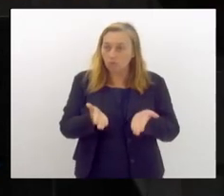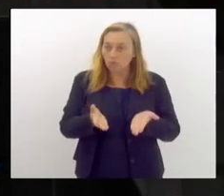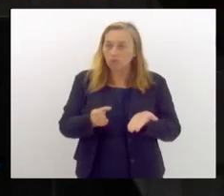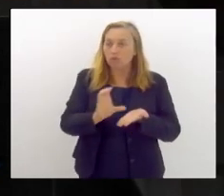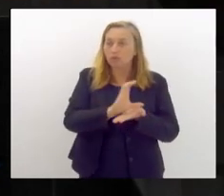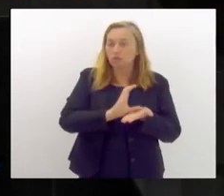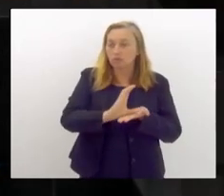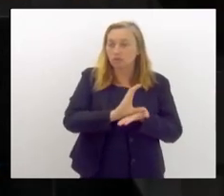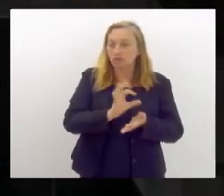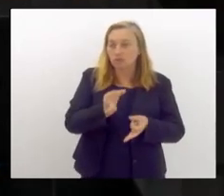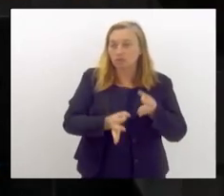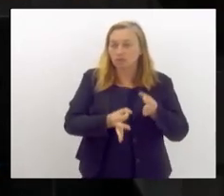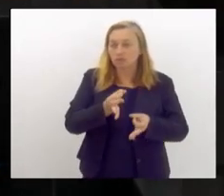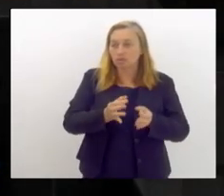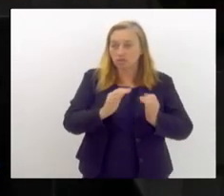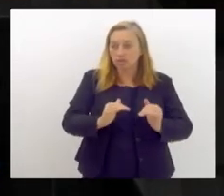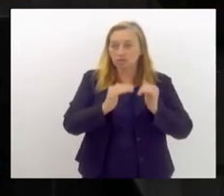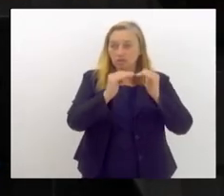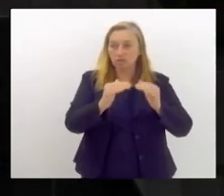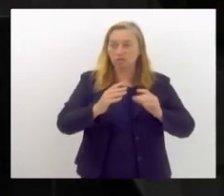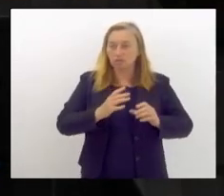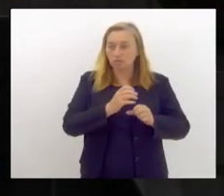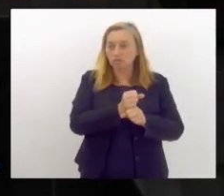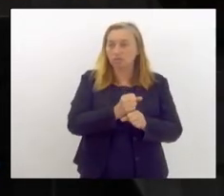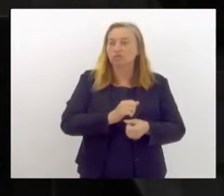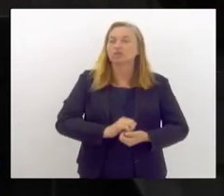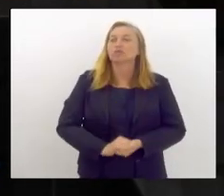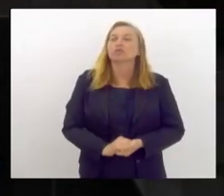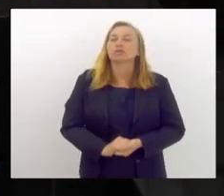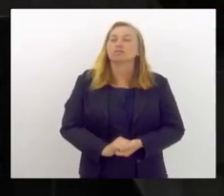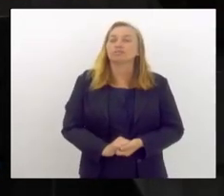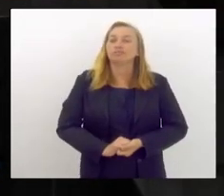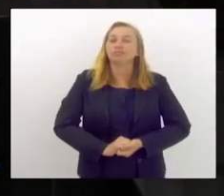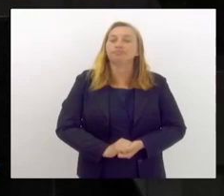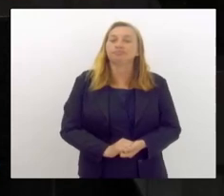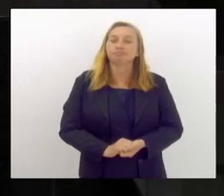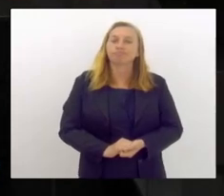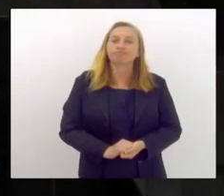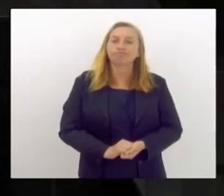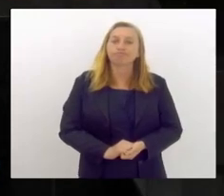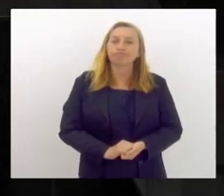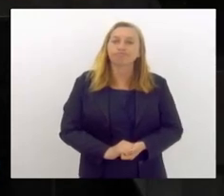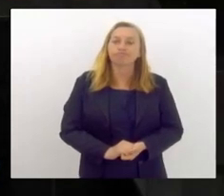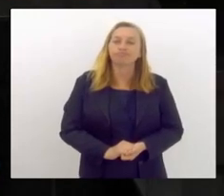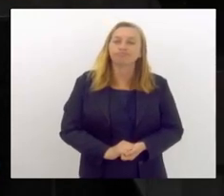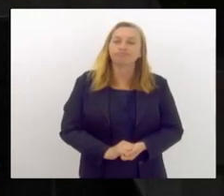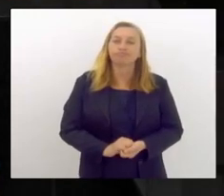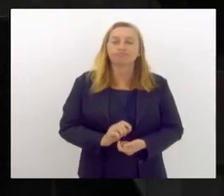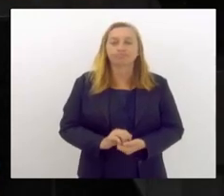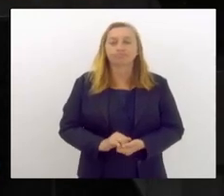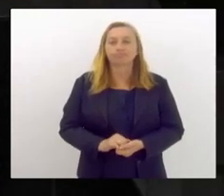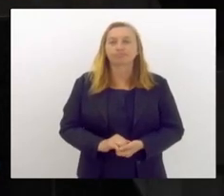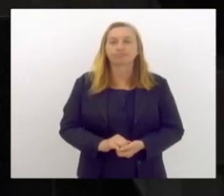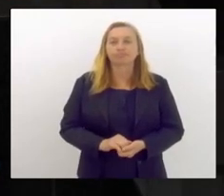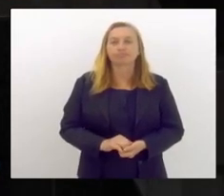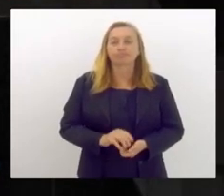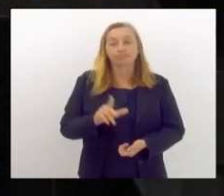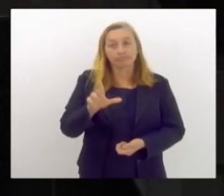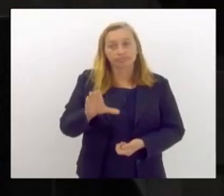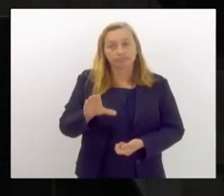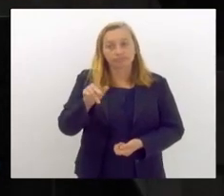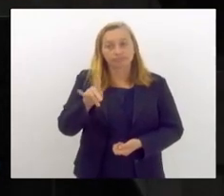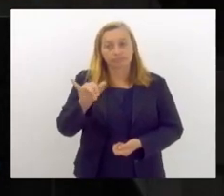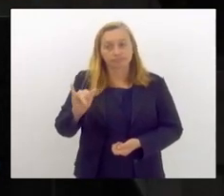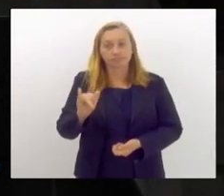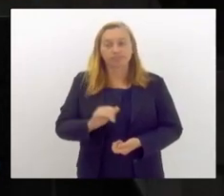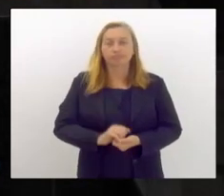do Tribunal de Contas. E nesta CPI, deputado Sérgio,